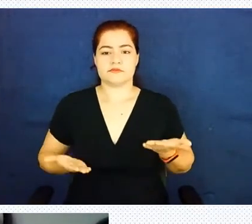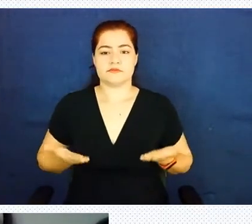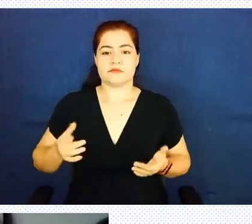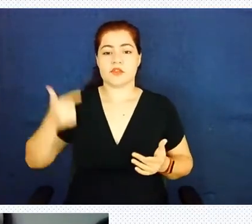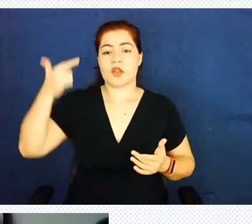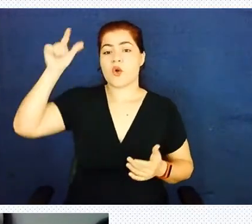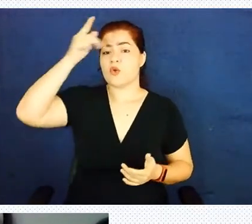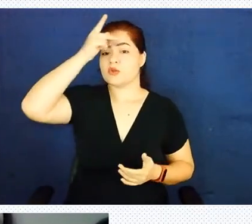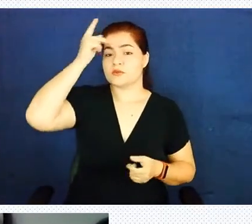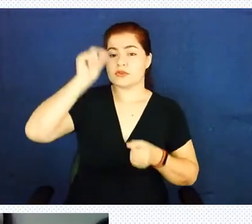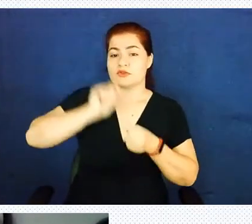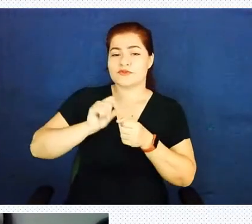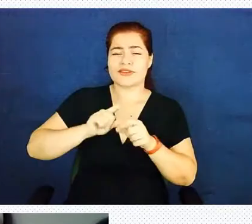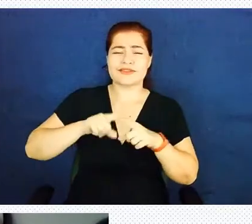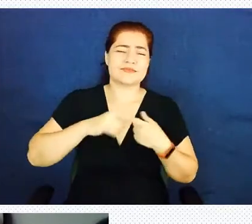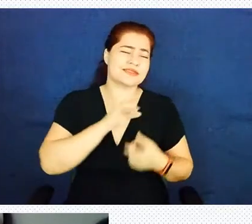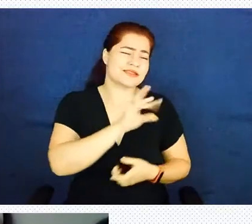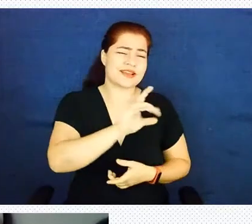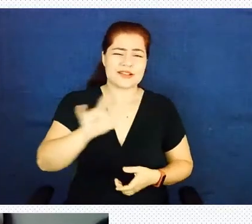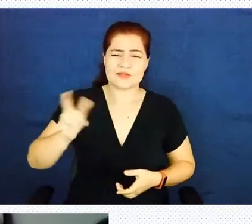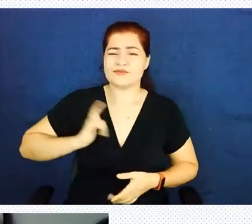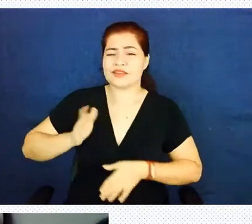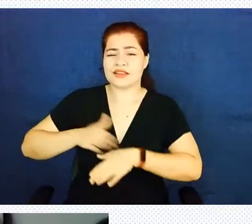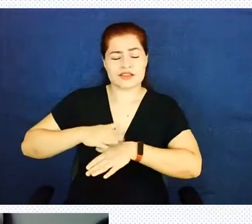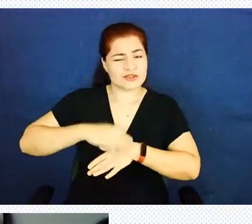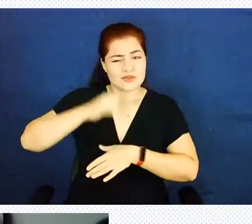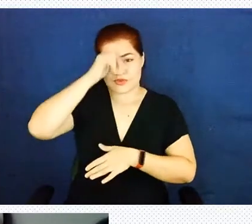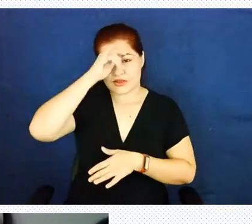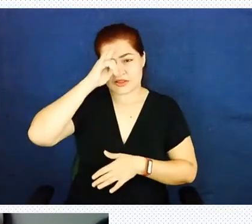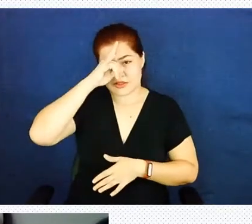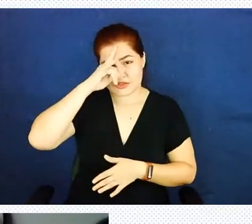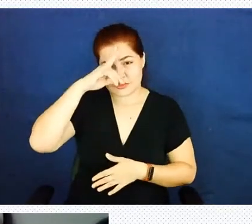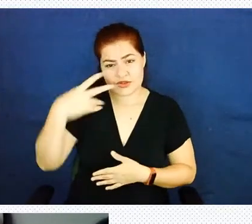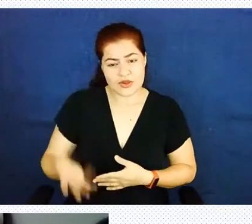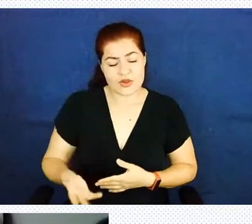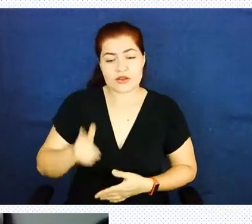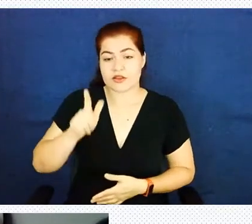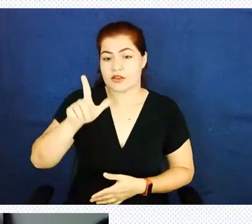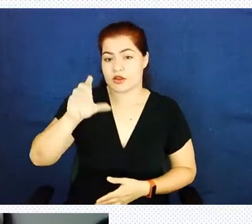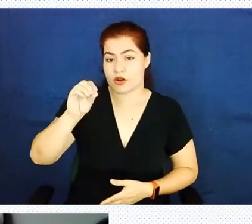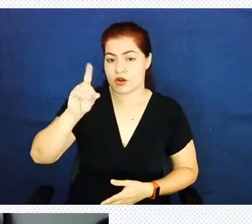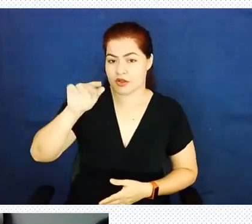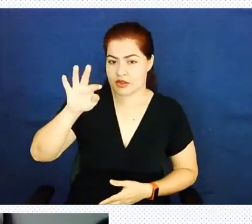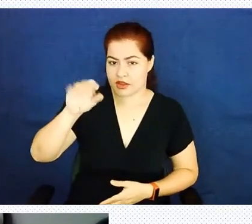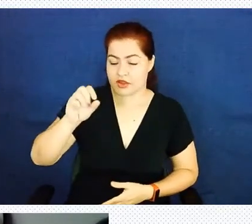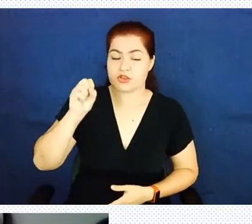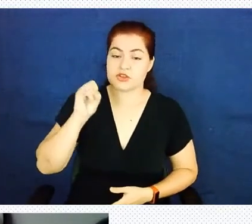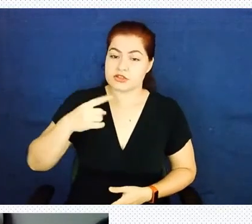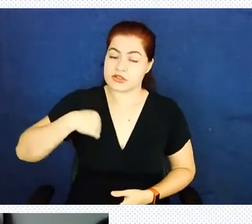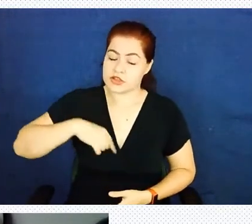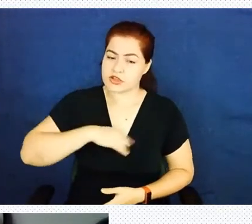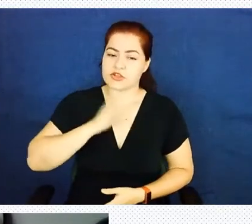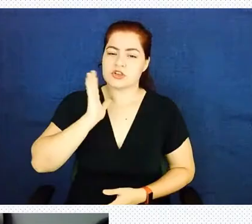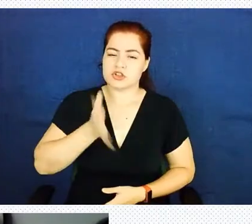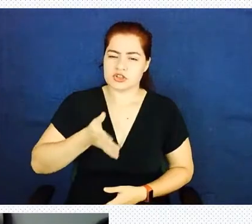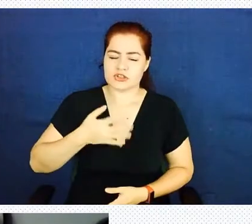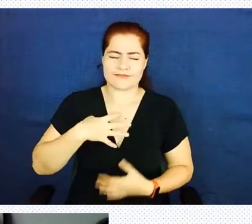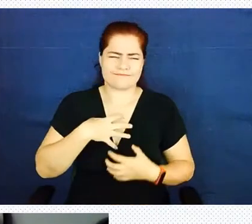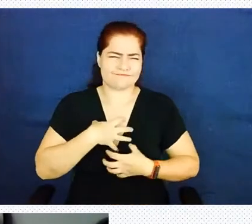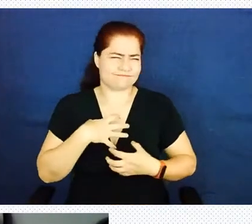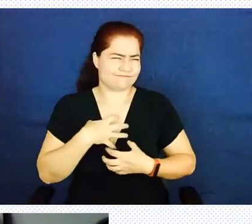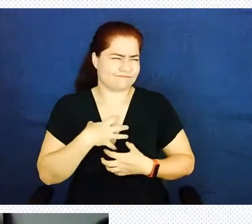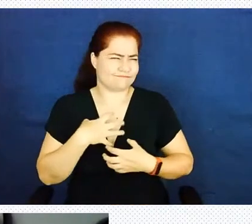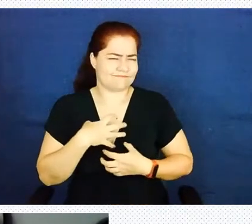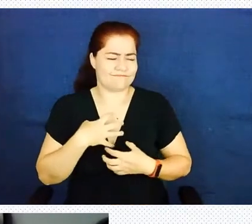outros fazem, mas cada um tem sua história. E Glodete, se a gente já se incomoda,